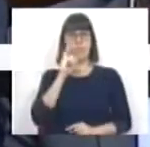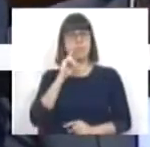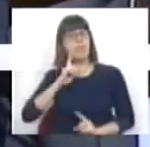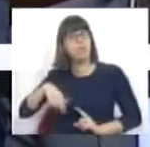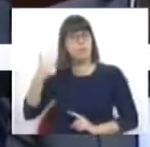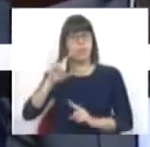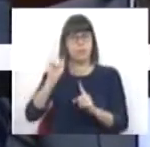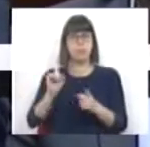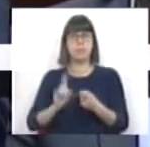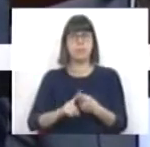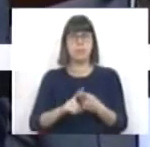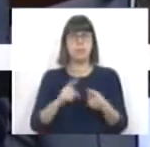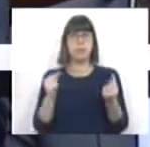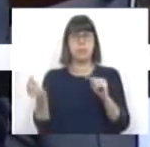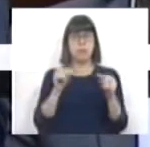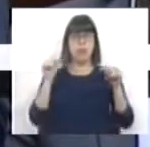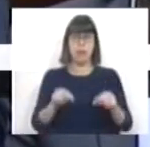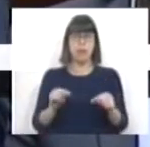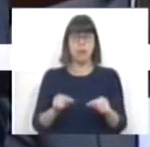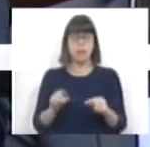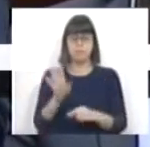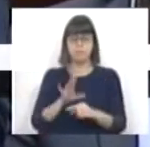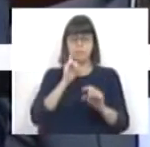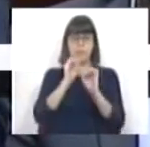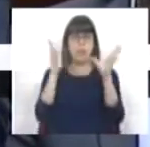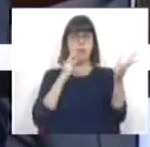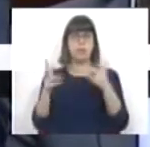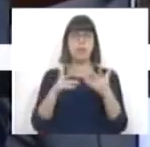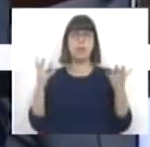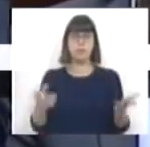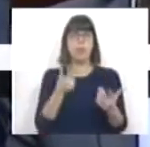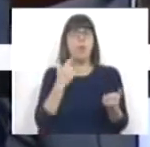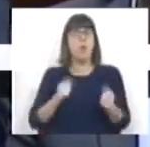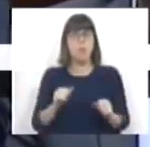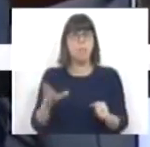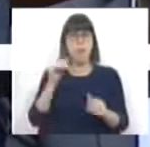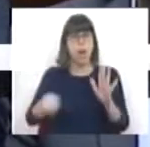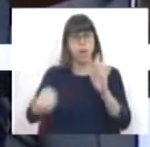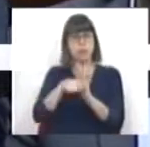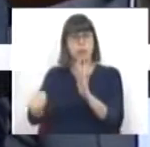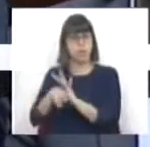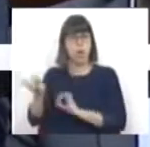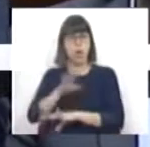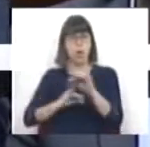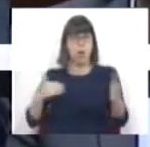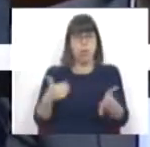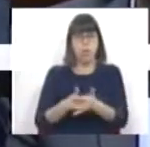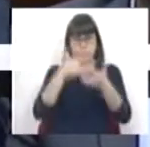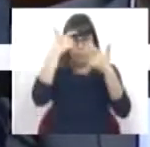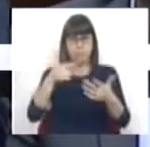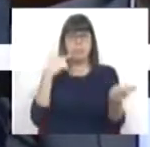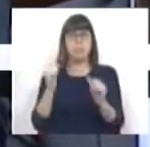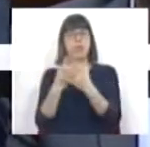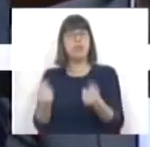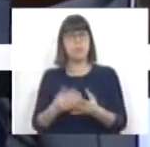garantias fundamentais. Que é debatido aqui e de forma transparente. Não pode haver mais chantagens europeias de última da hora